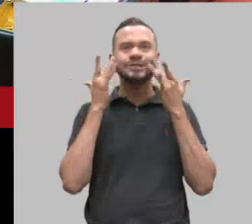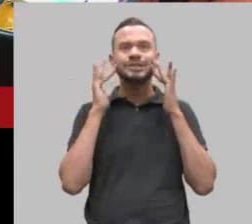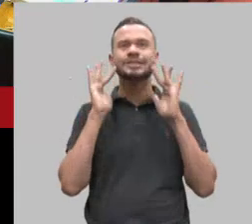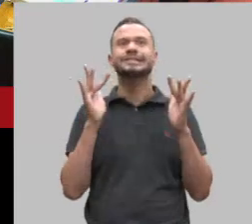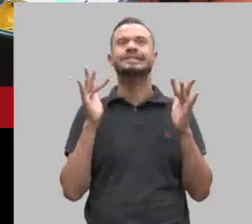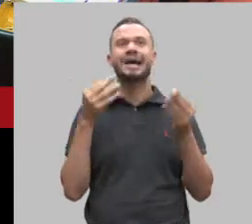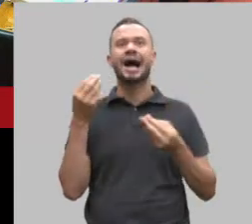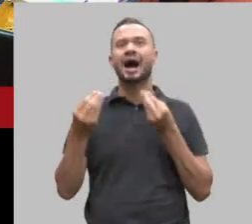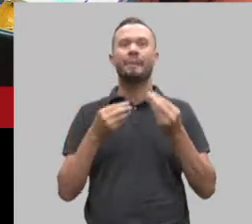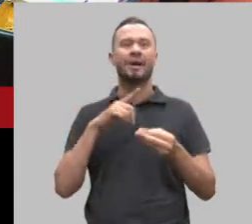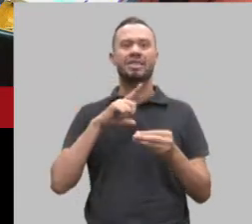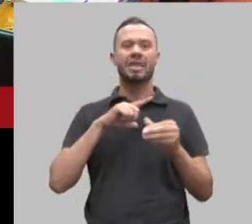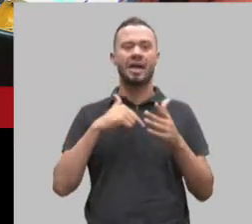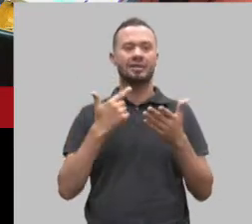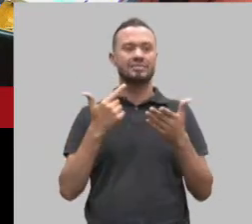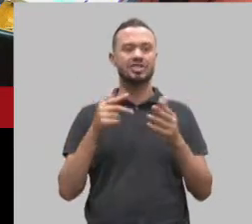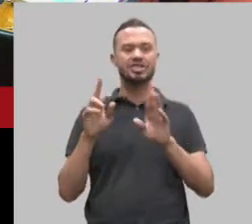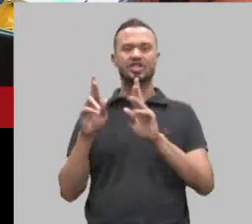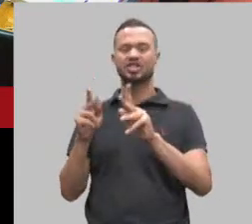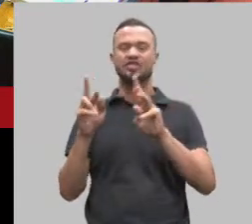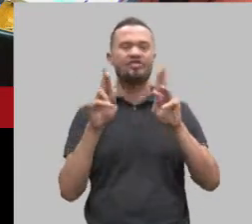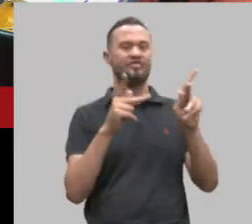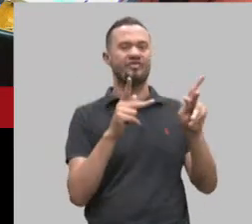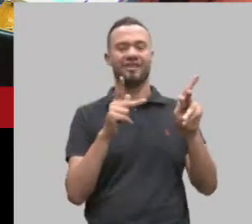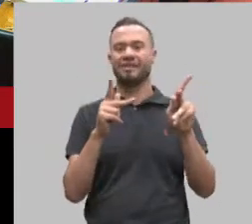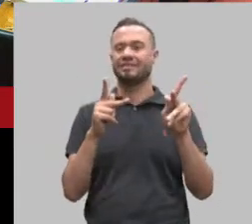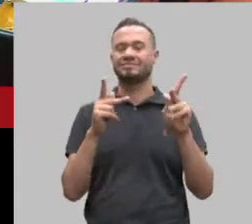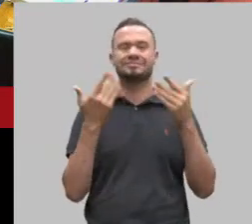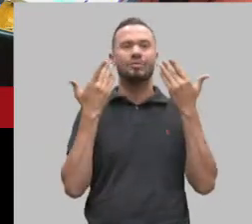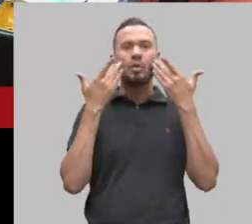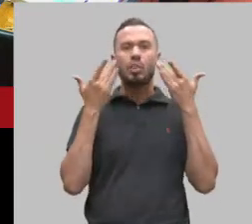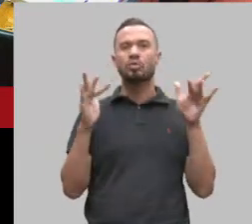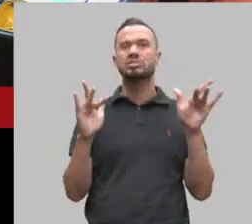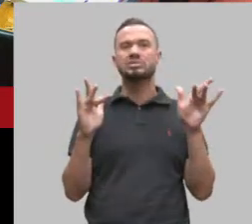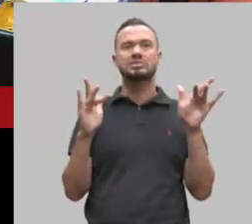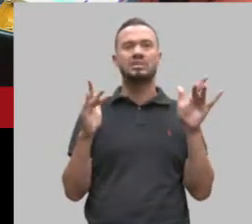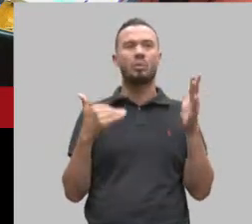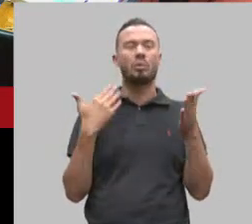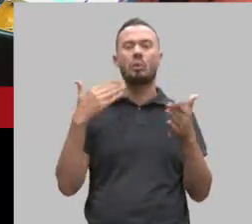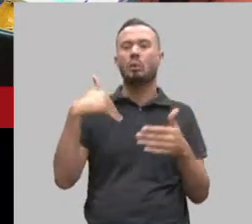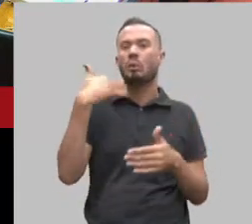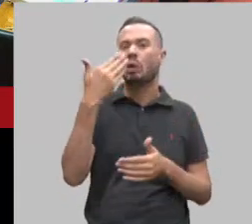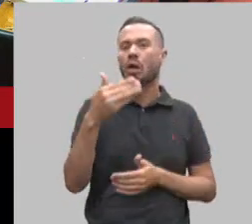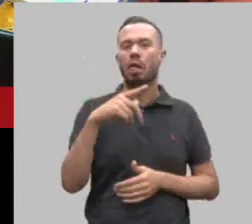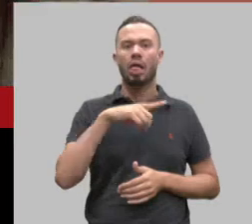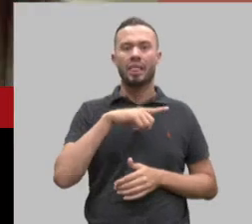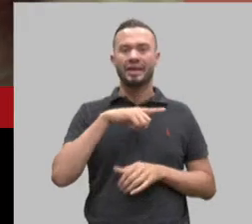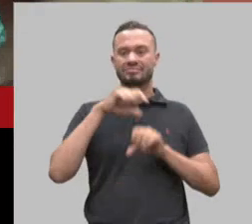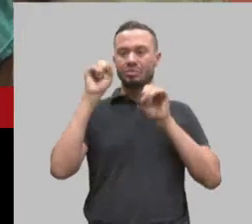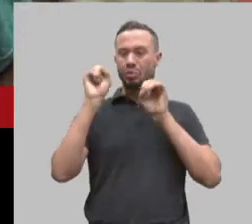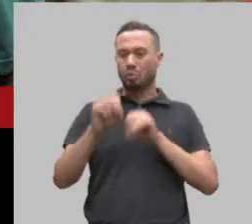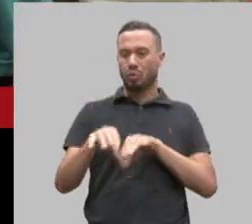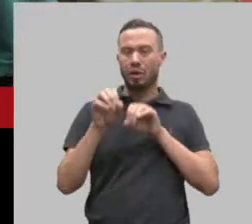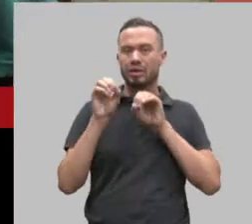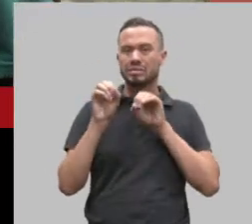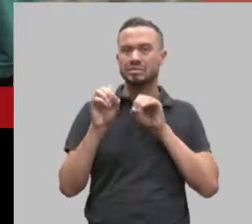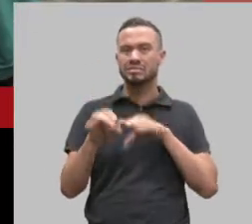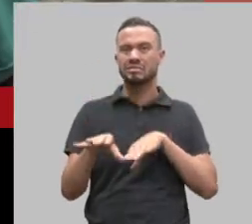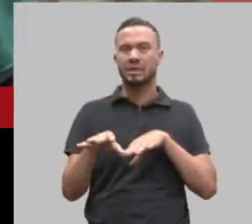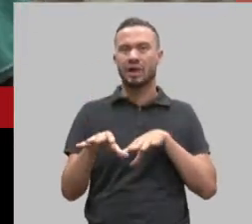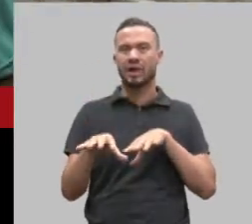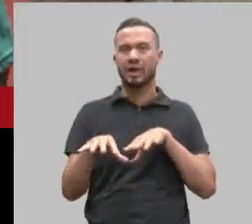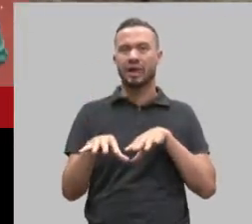desigualdade até quando vai existir uma educação onde as pessoas não